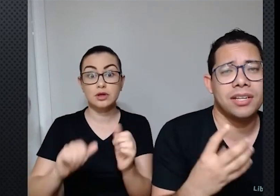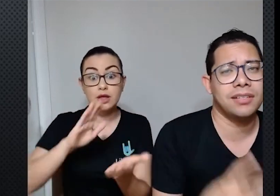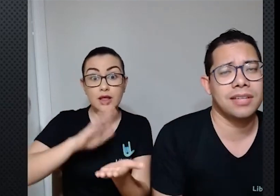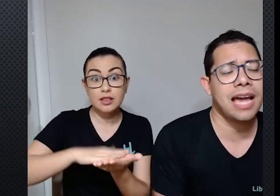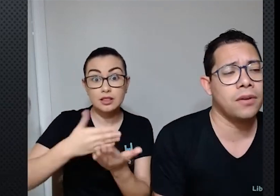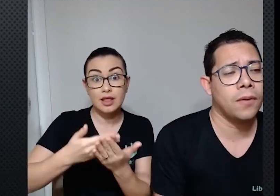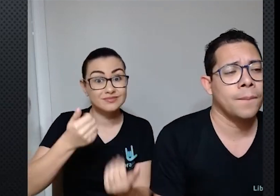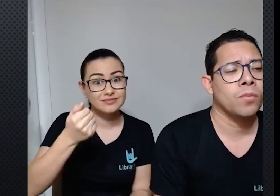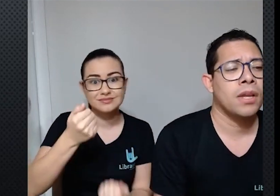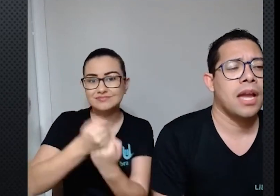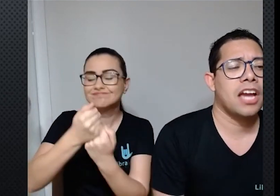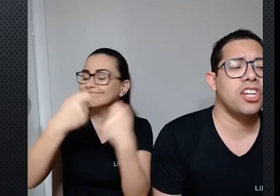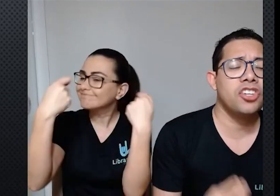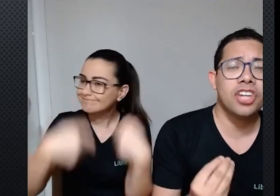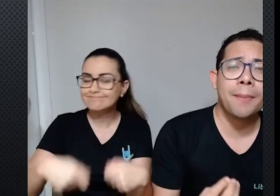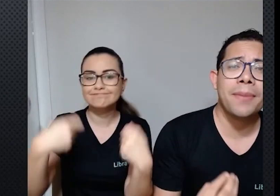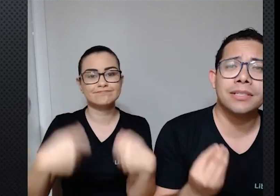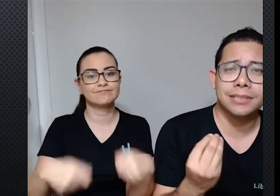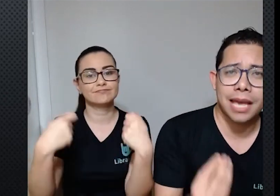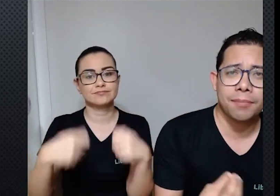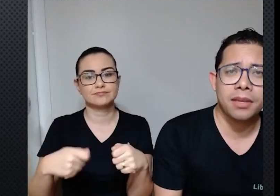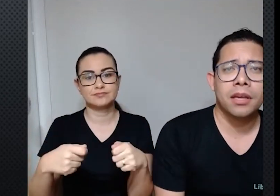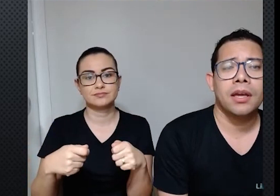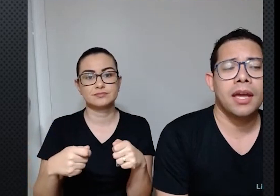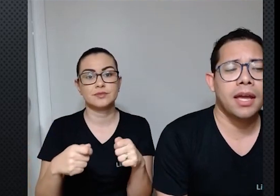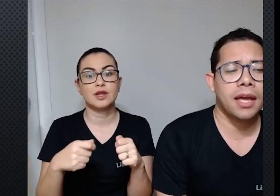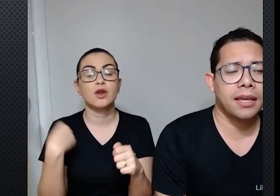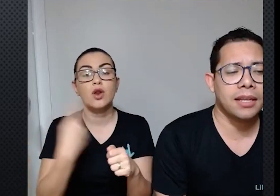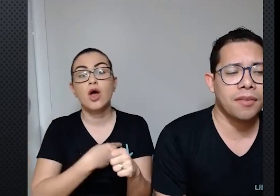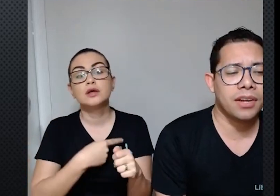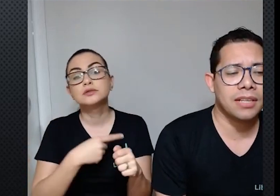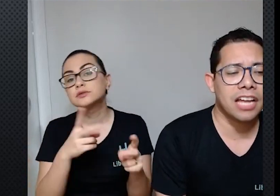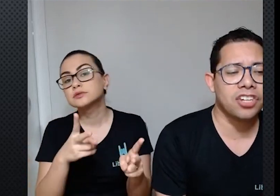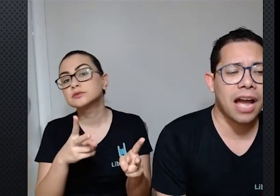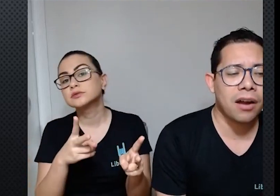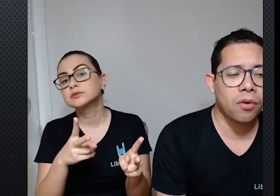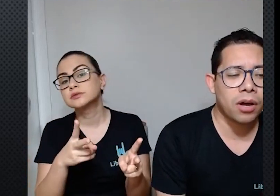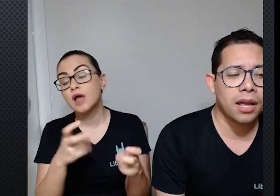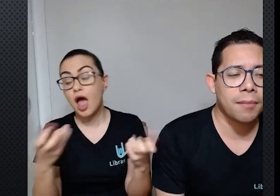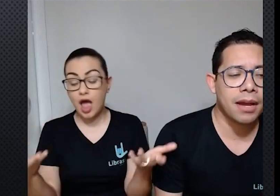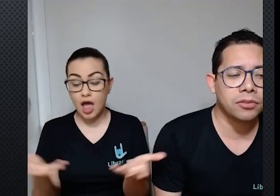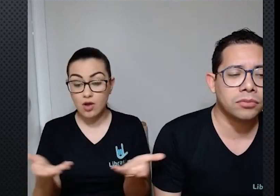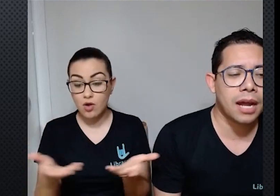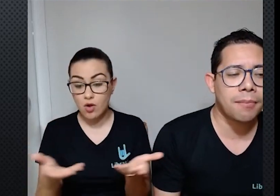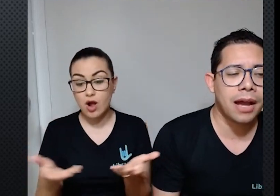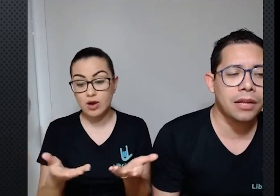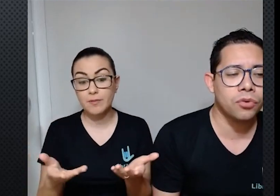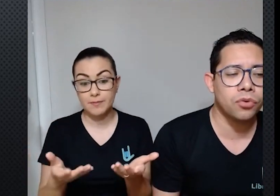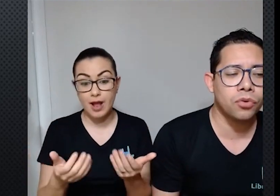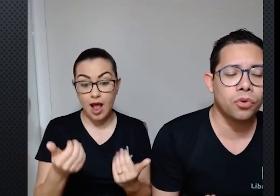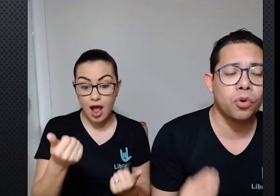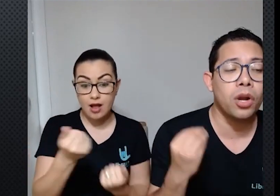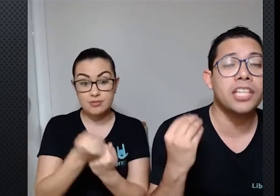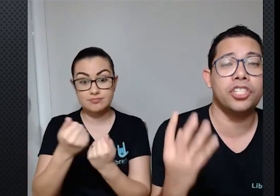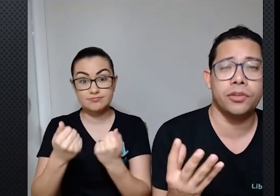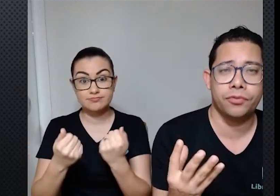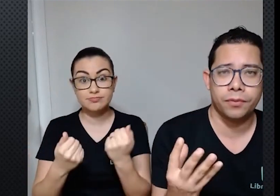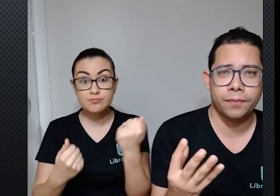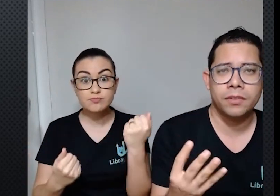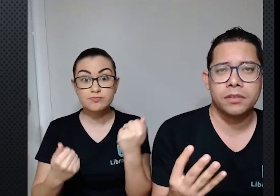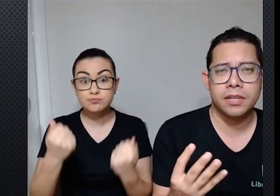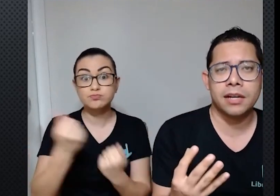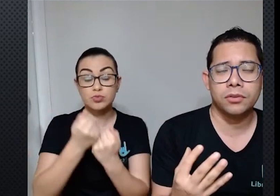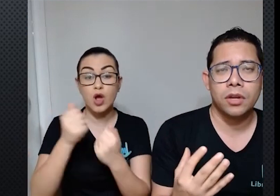extremamente necessário, a gente já percebe que, na verdade, agora é mais um trabalho